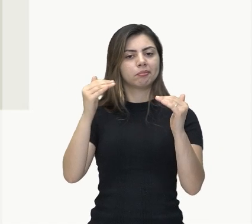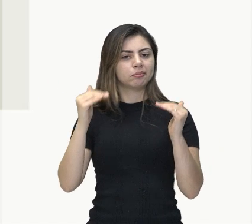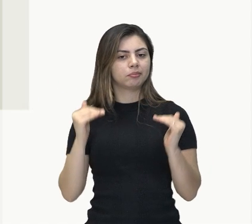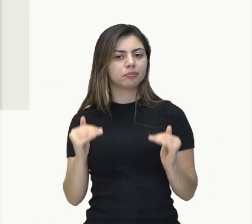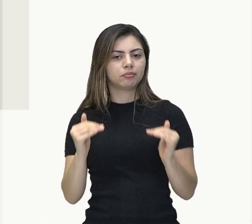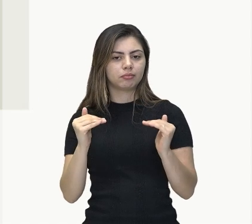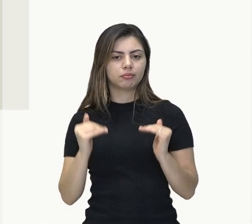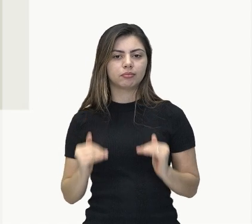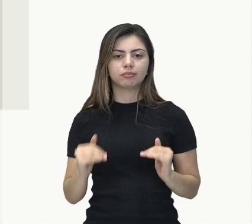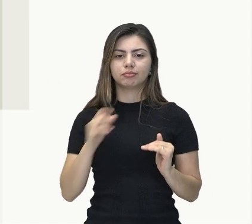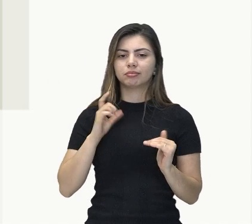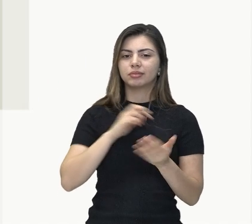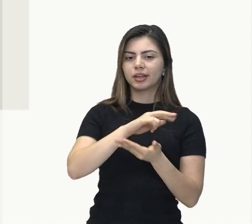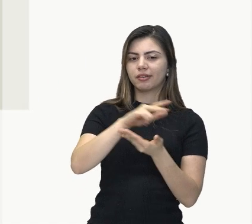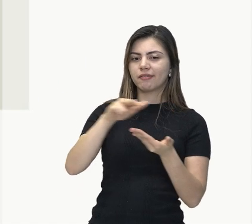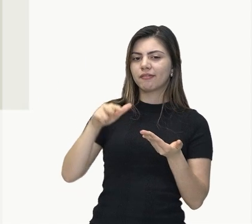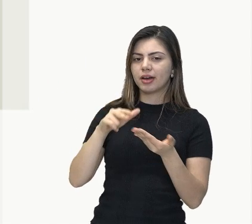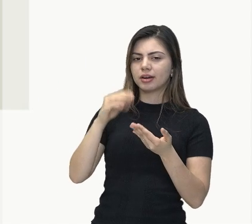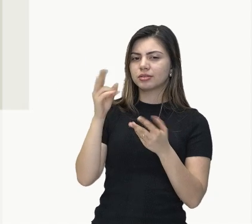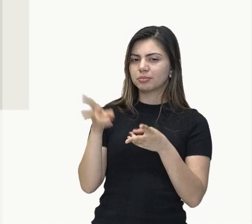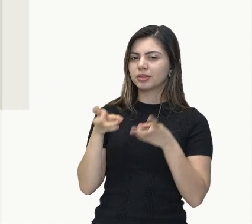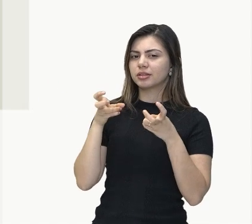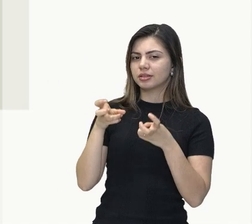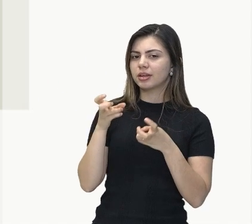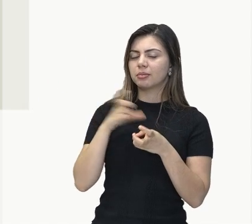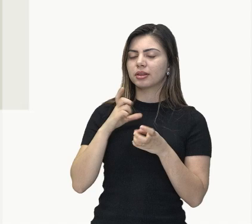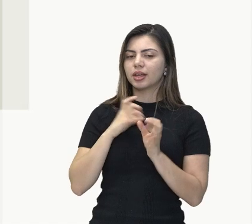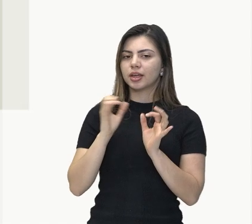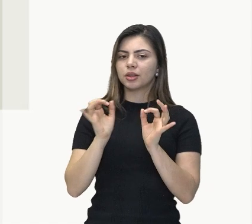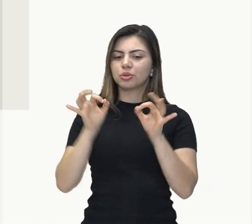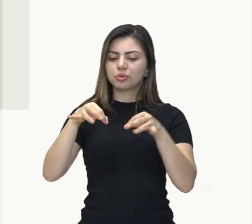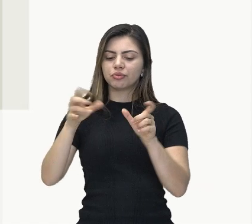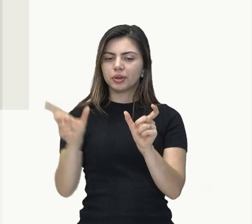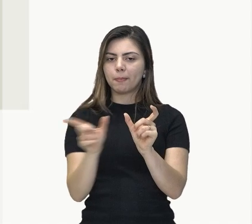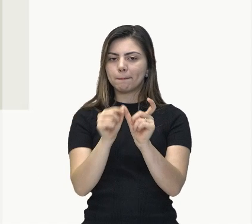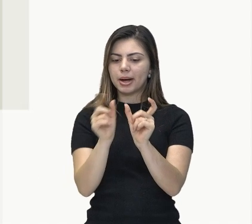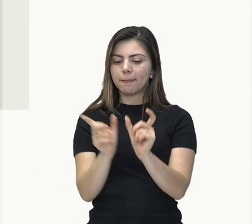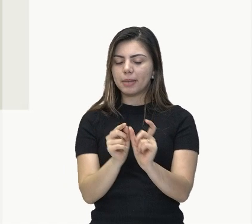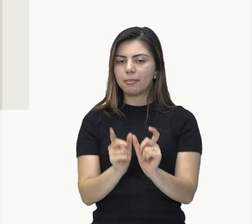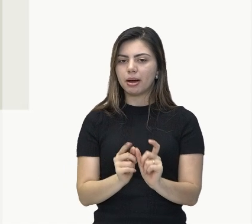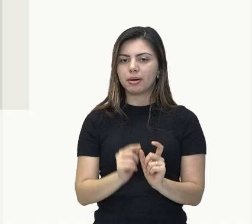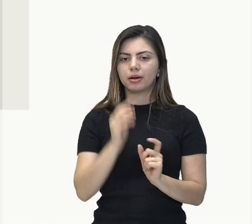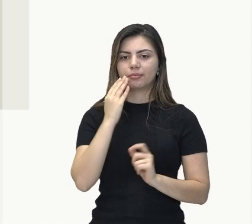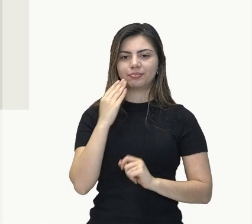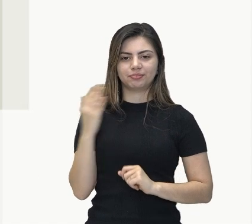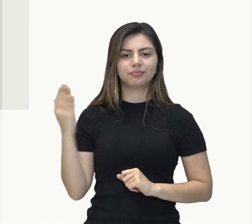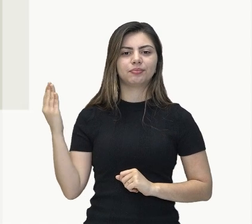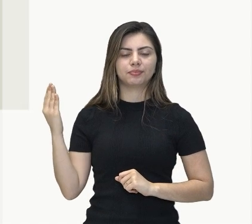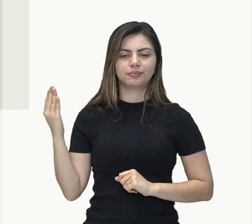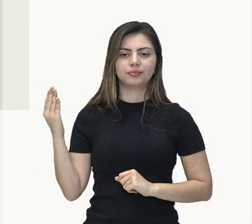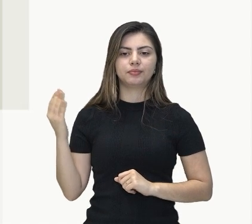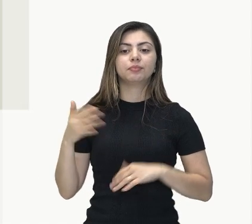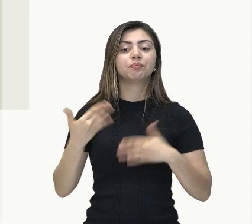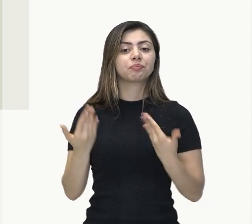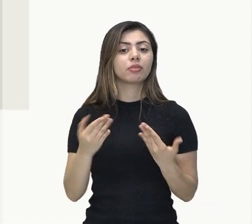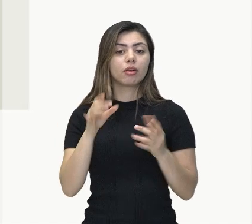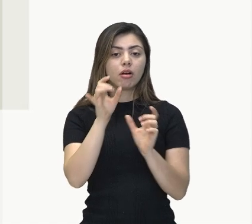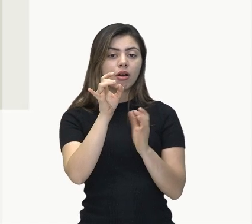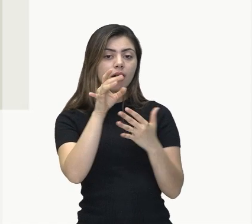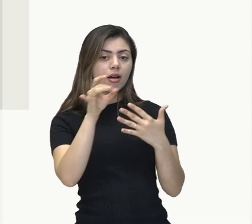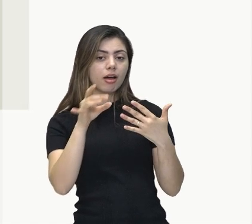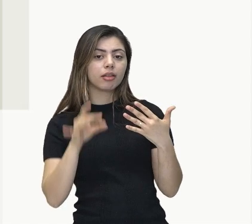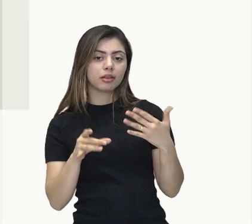aldeído, cetona e ácido carboxílico que nós vamos ter contato, tá bom? E todos eles também